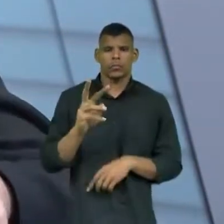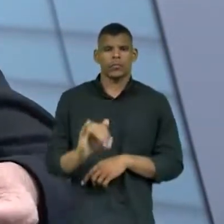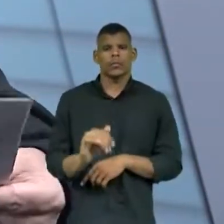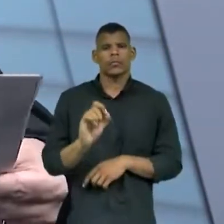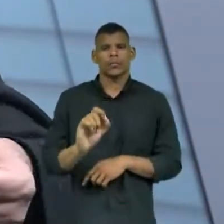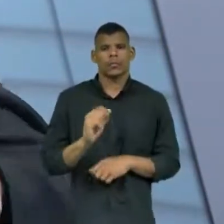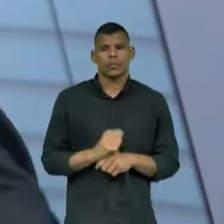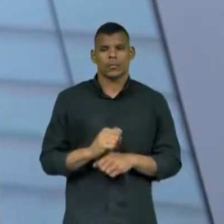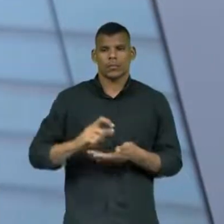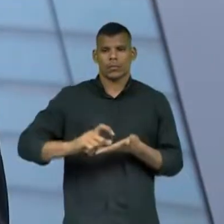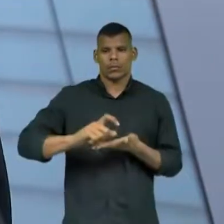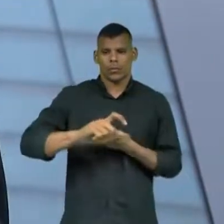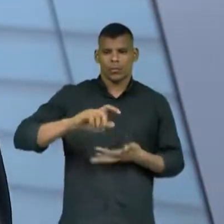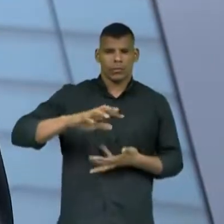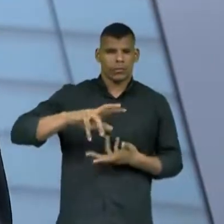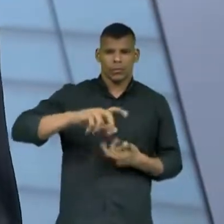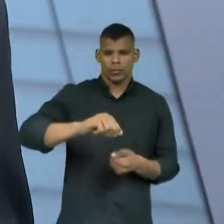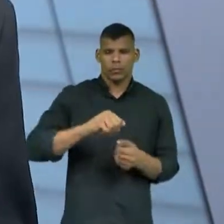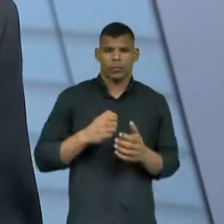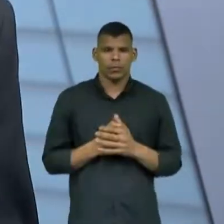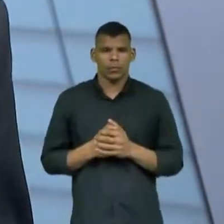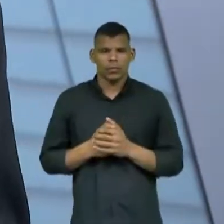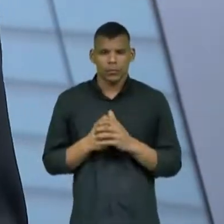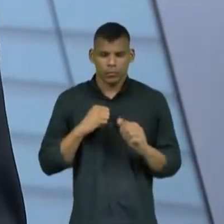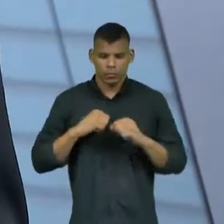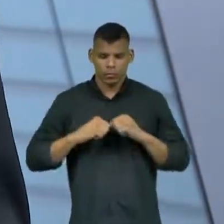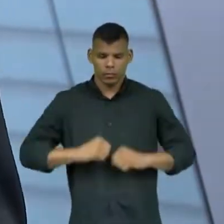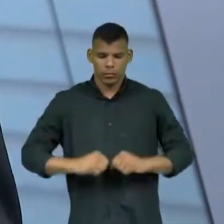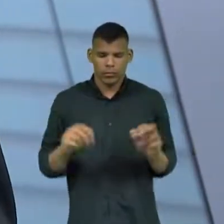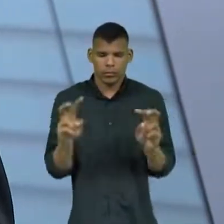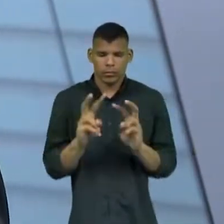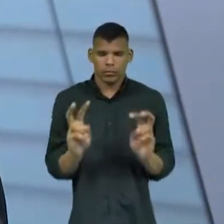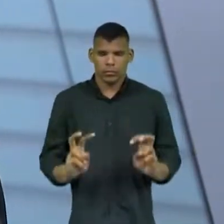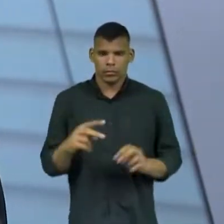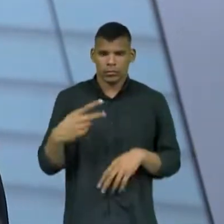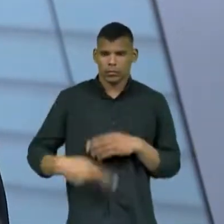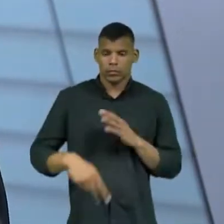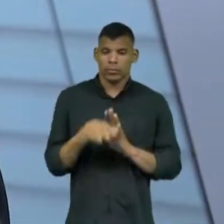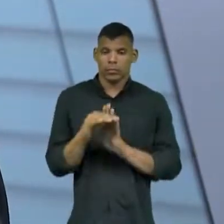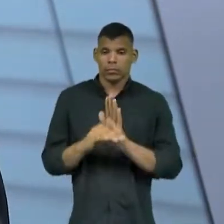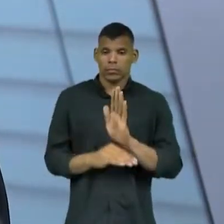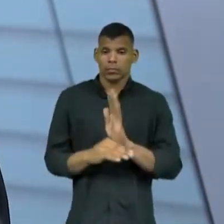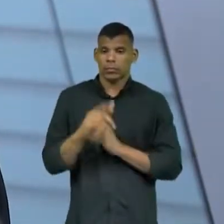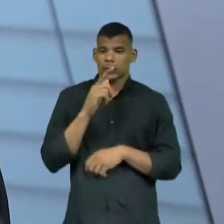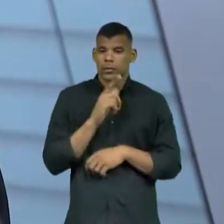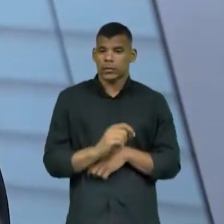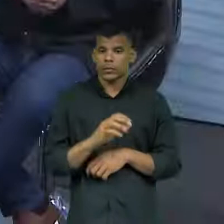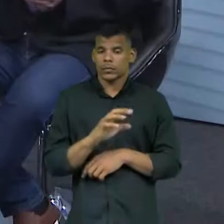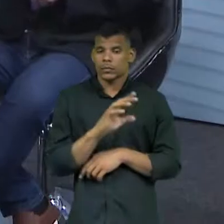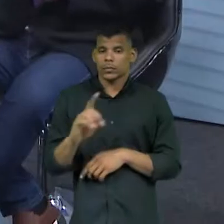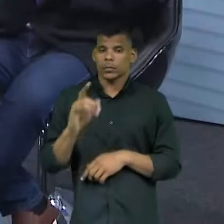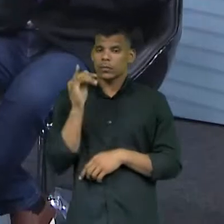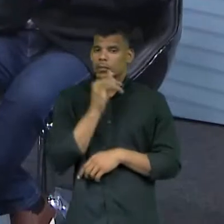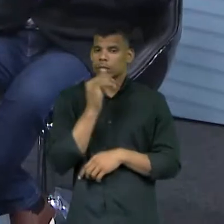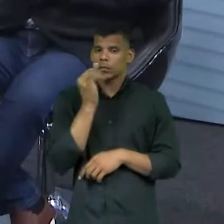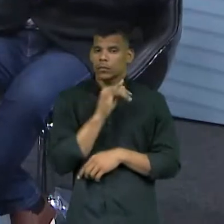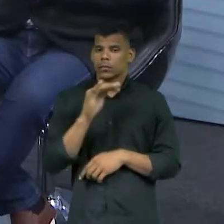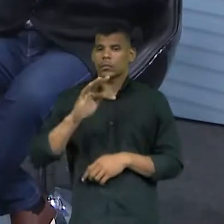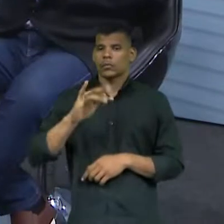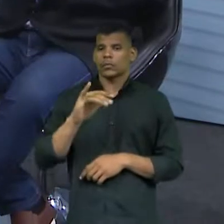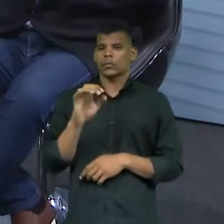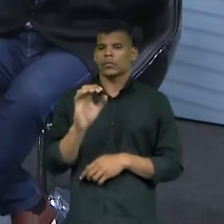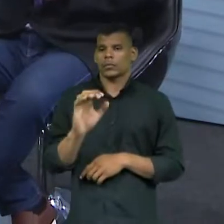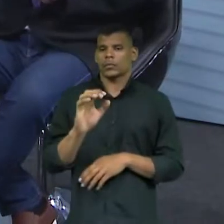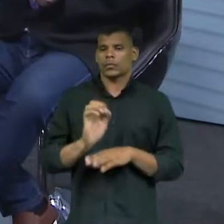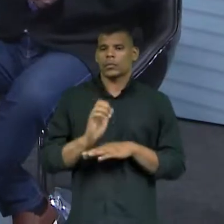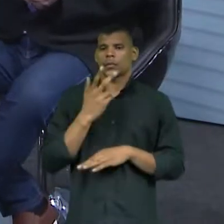né, investidores do mundo todo para discutir o assunto. Aqui no programa eu estou recebendo o coordenador de energia da Federação das Indústrias do